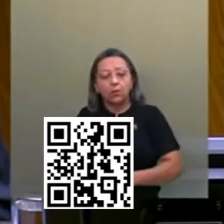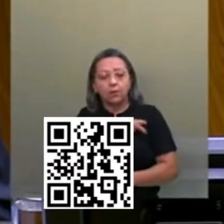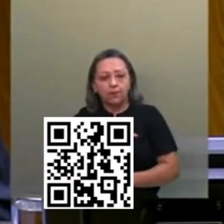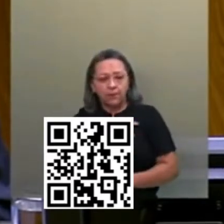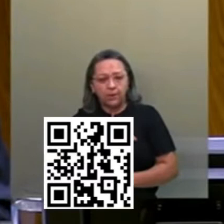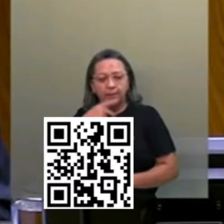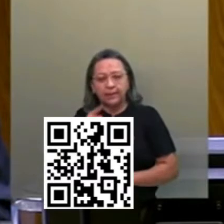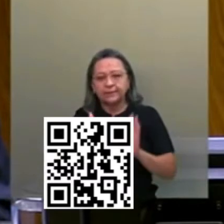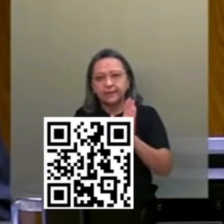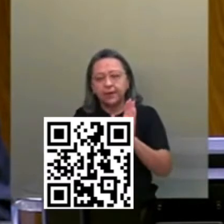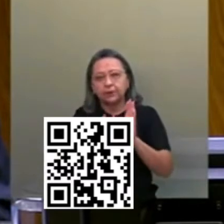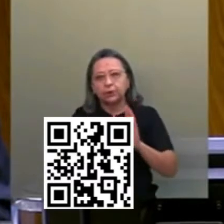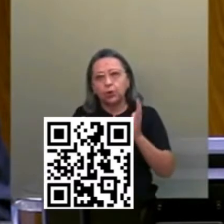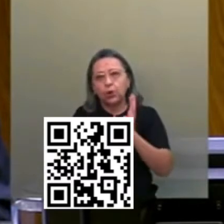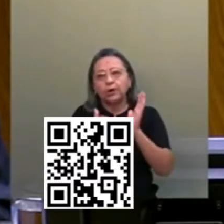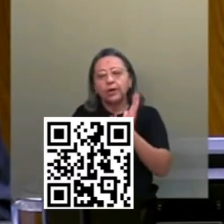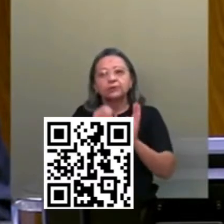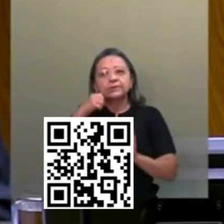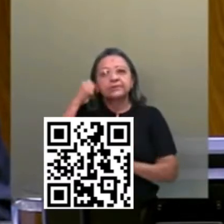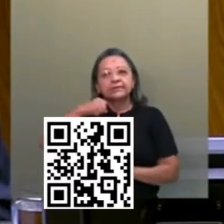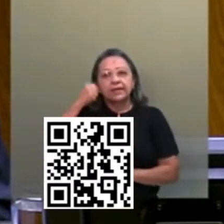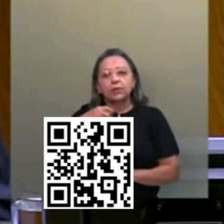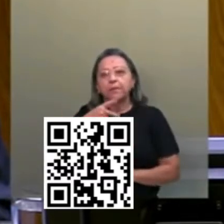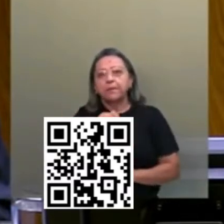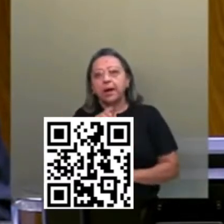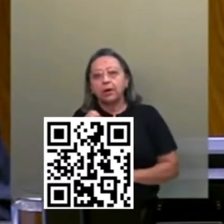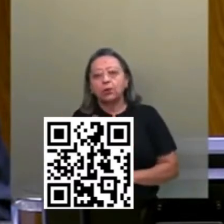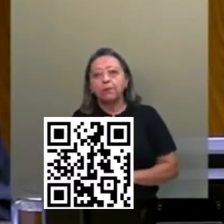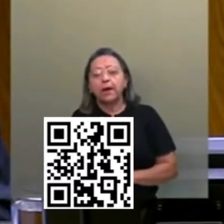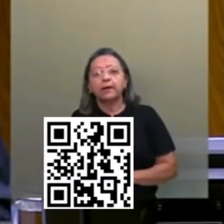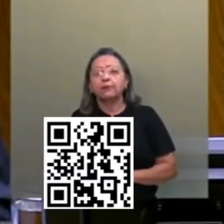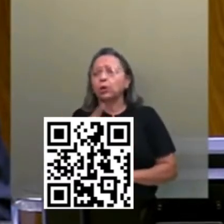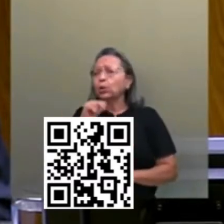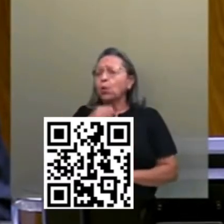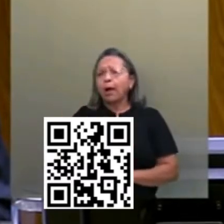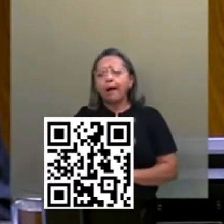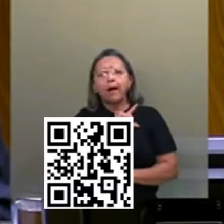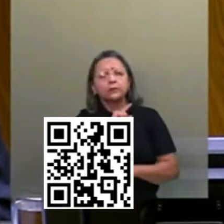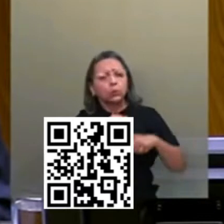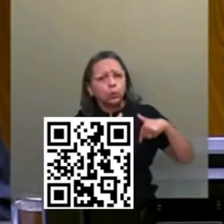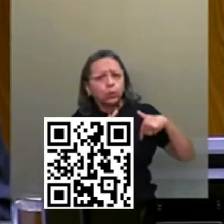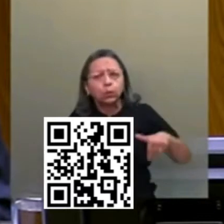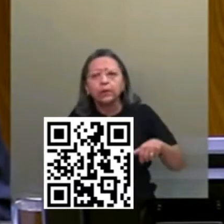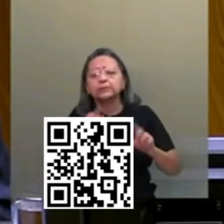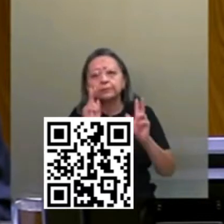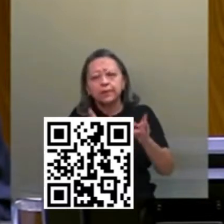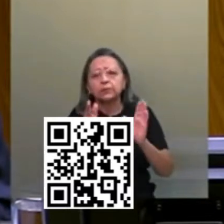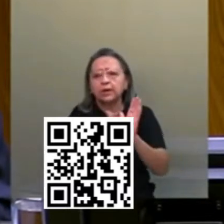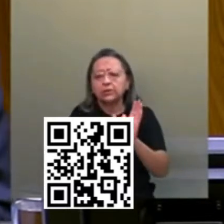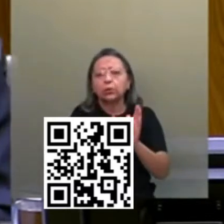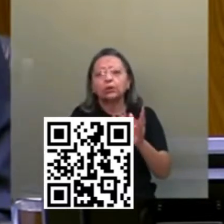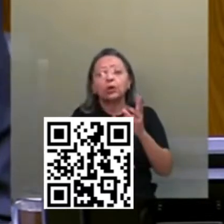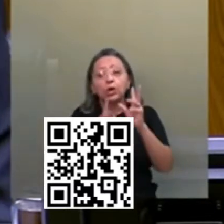dessa pauta no Congresso Nacional, o senador Paulo Paim, nunca se atuou tanto nessa agenda quanto no ano passado